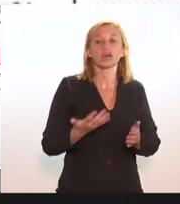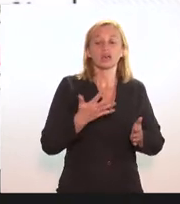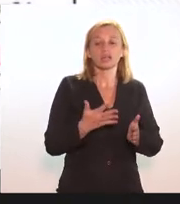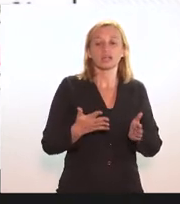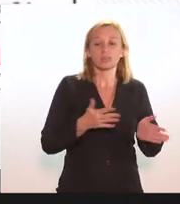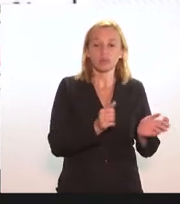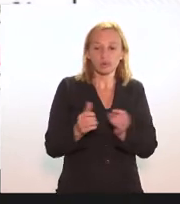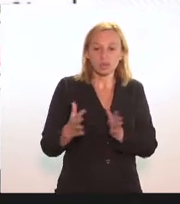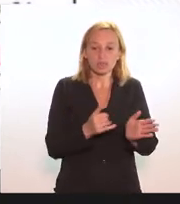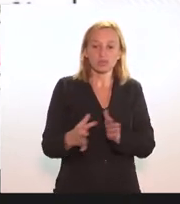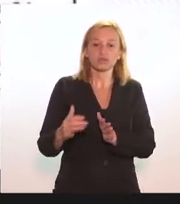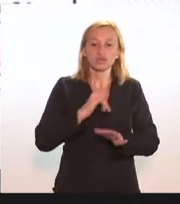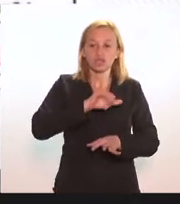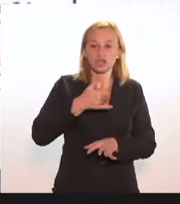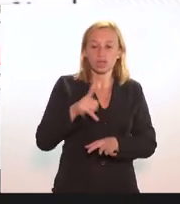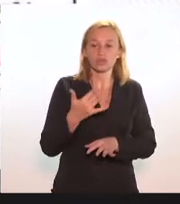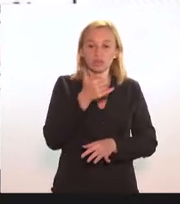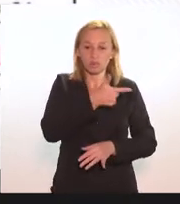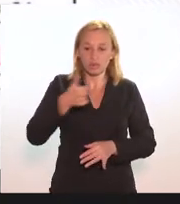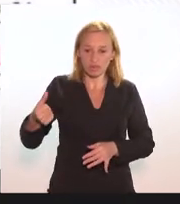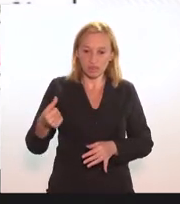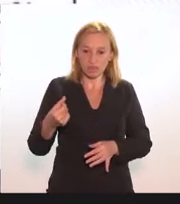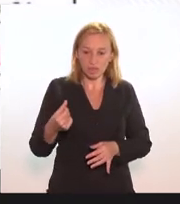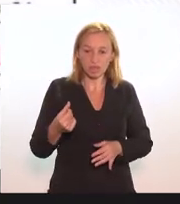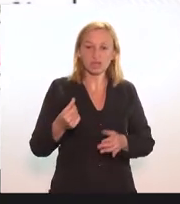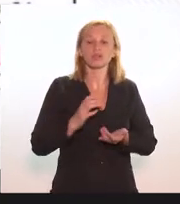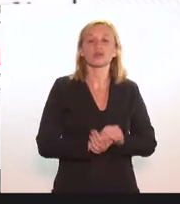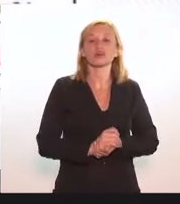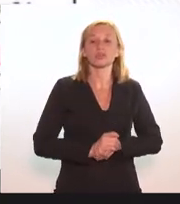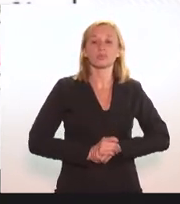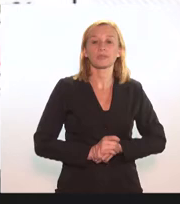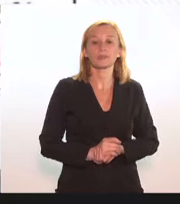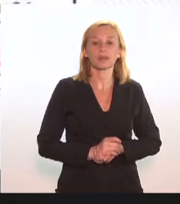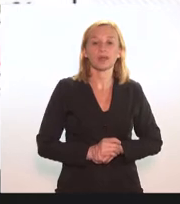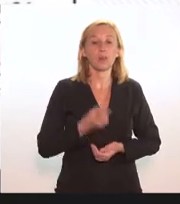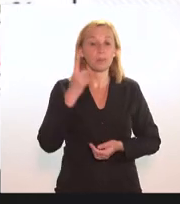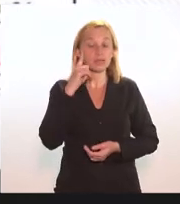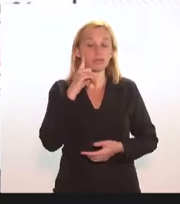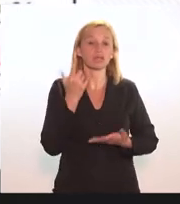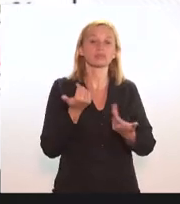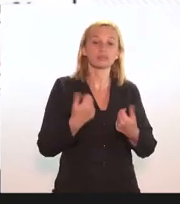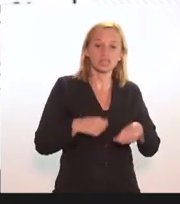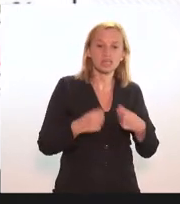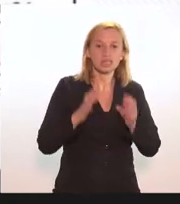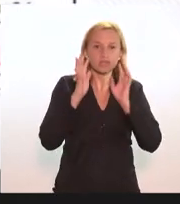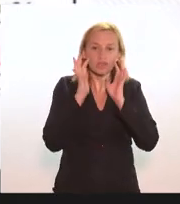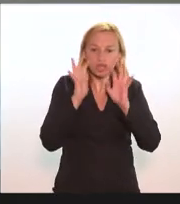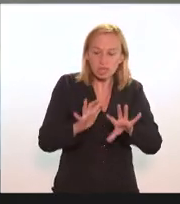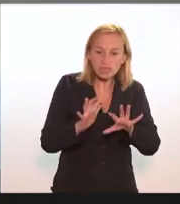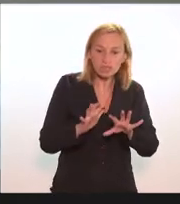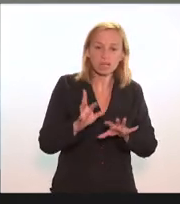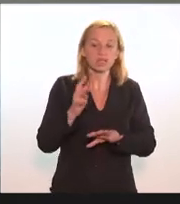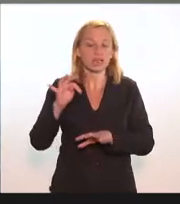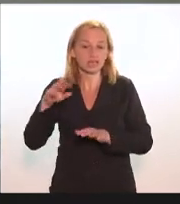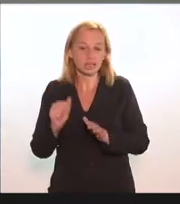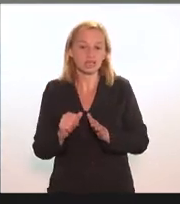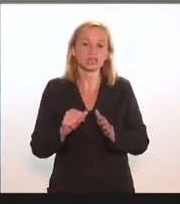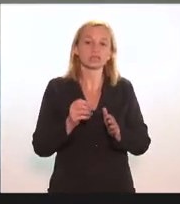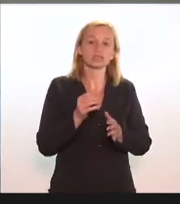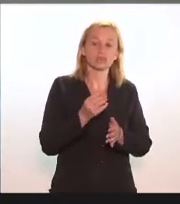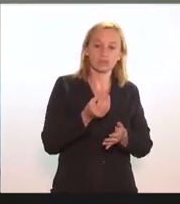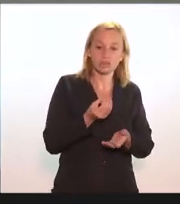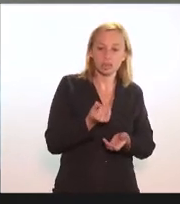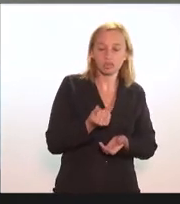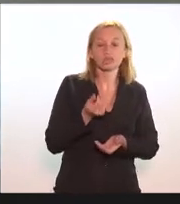2020. Então, enquanto a gente tem uma perspectiva que tem que ser de atenção nas receitas tributárias,